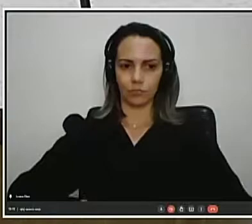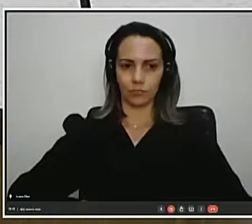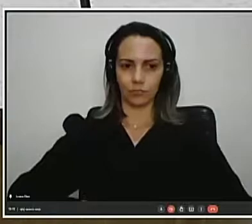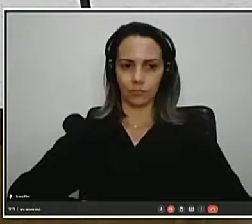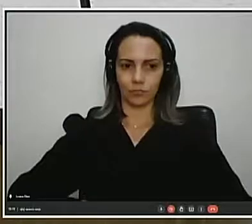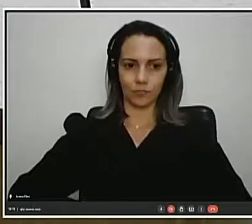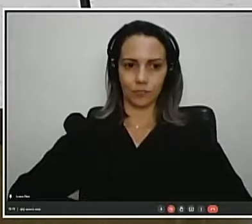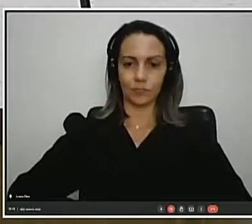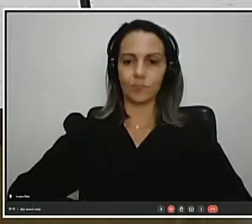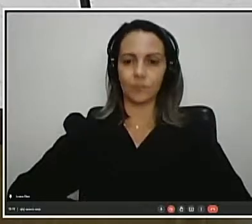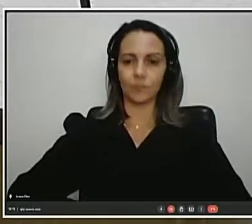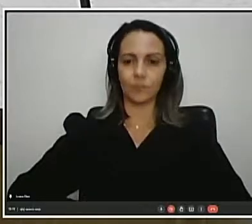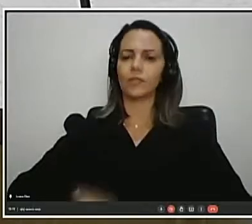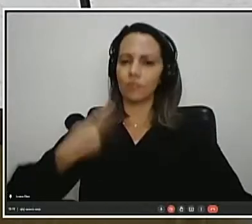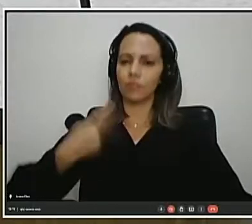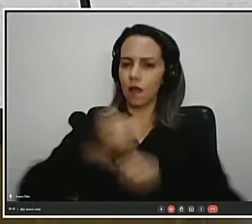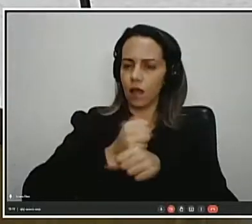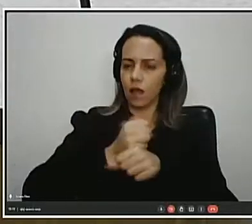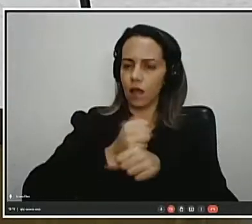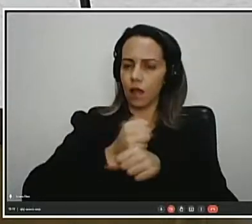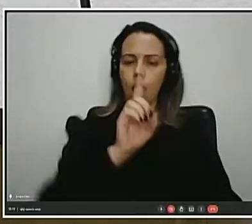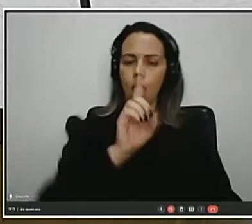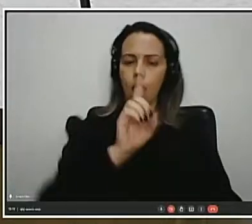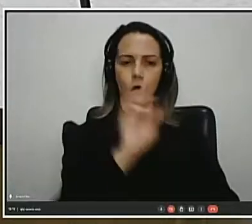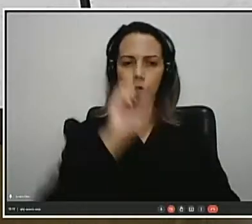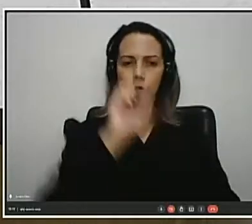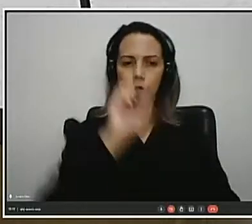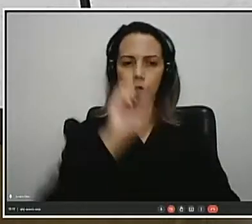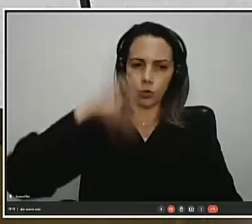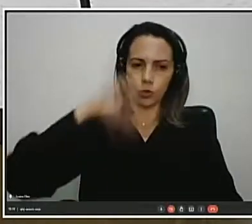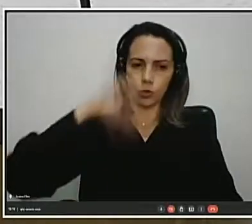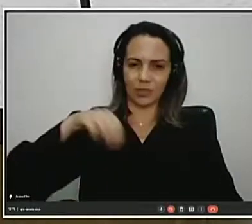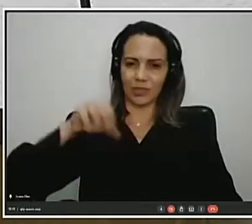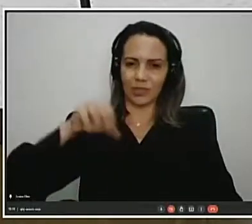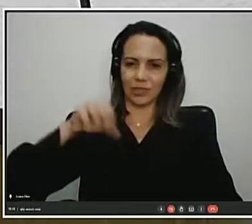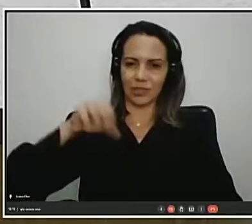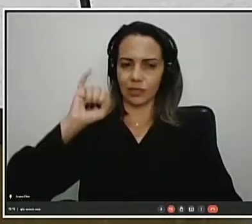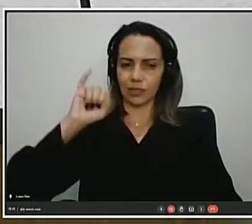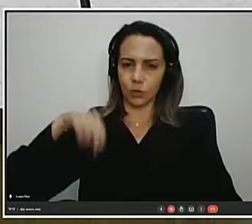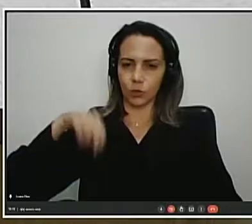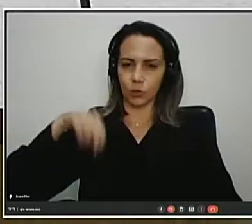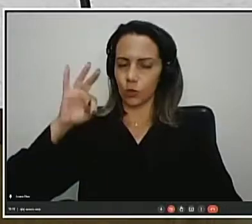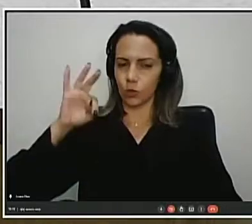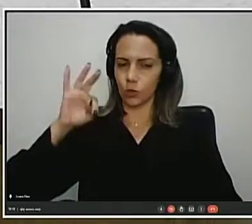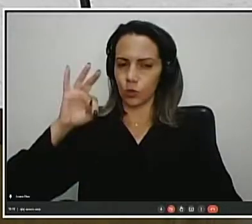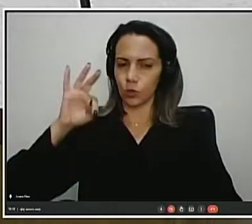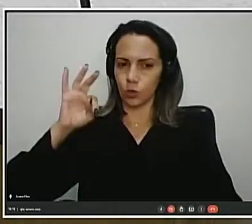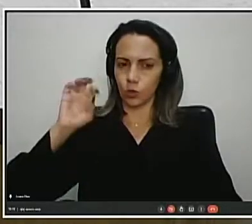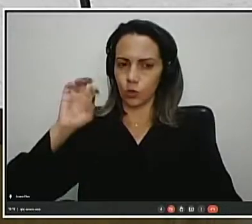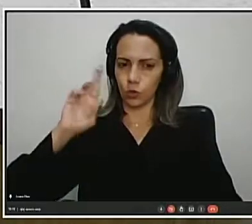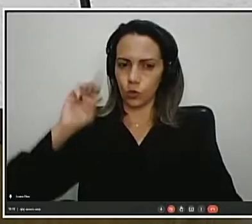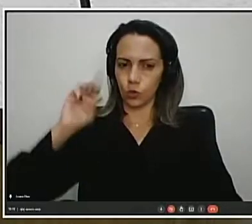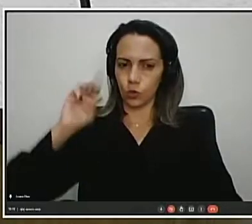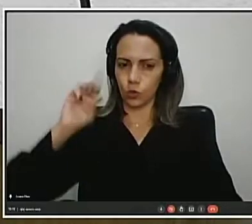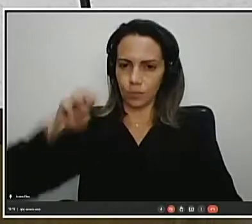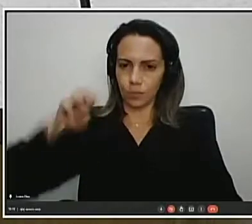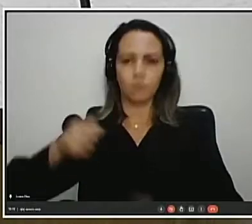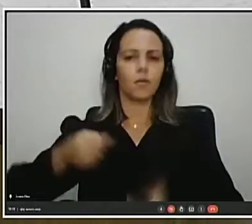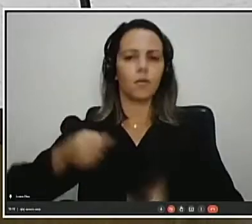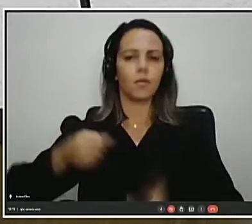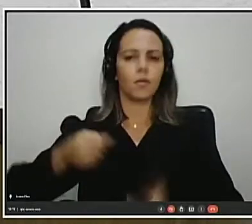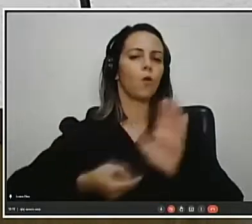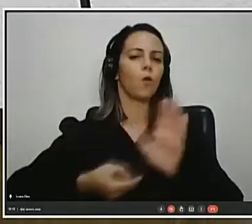International elegeu como tema o que significa a inclusão. A resposta para esta pergunta requer